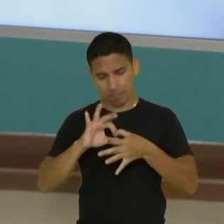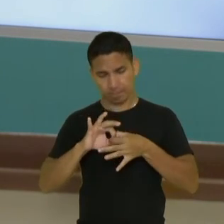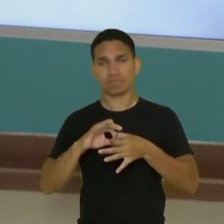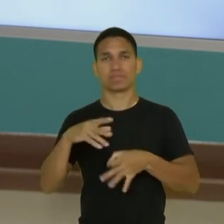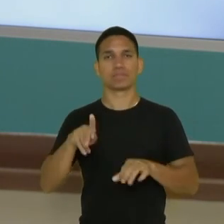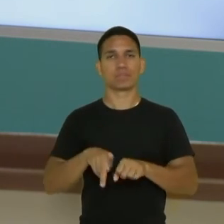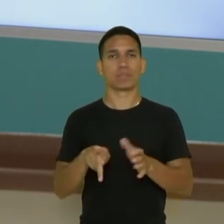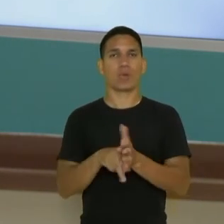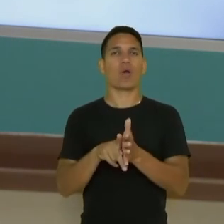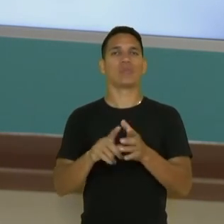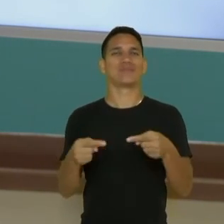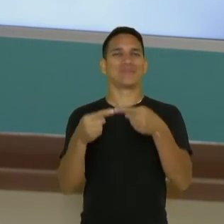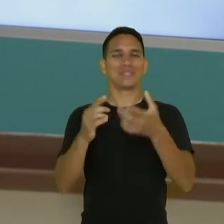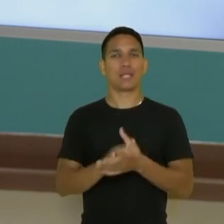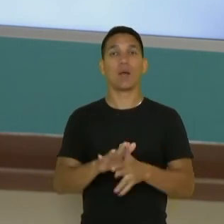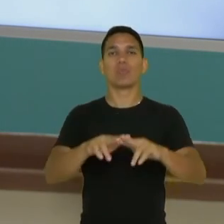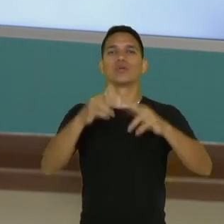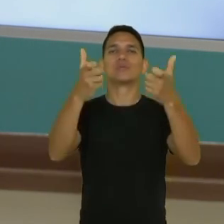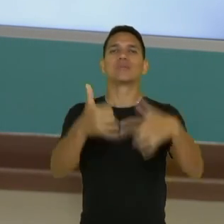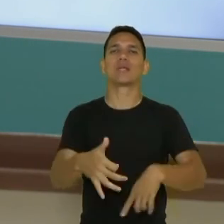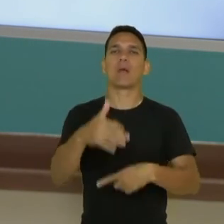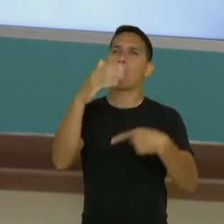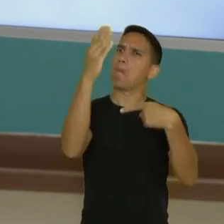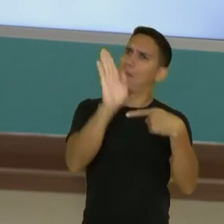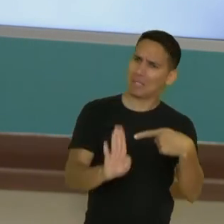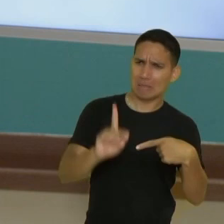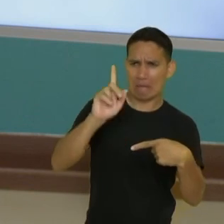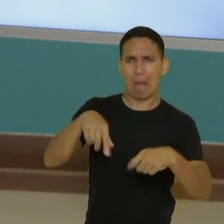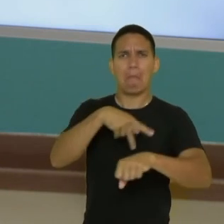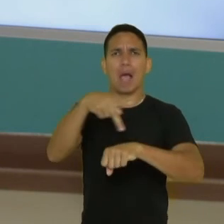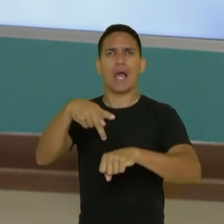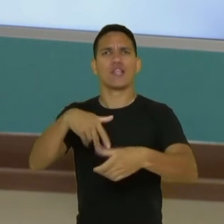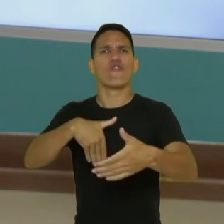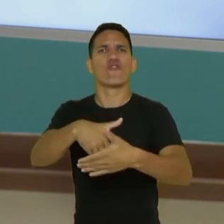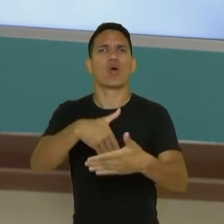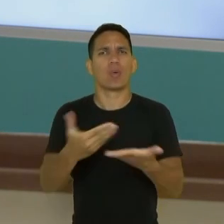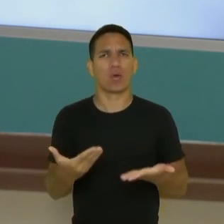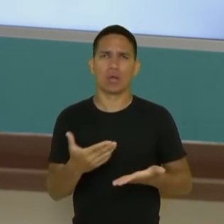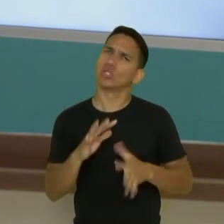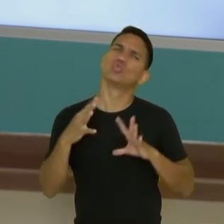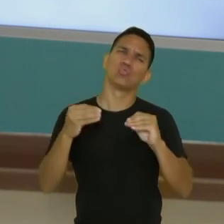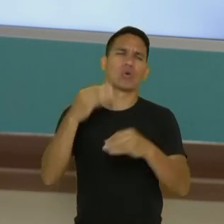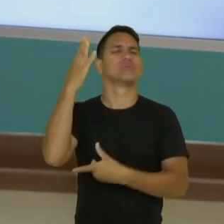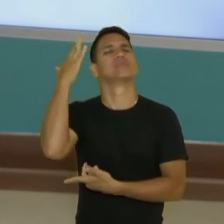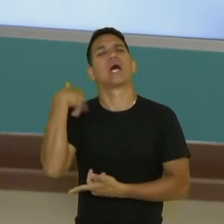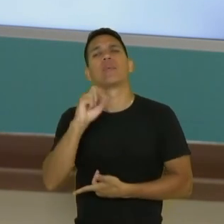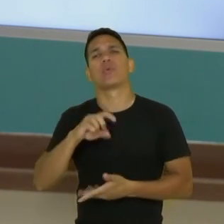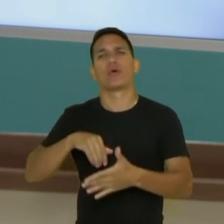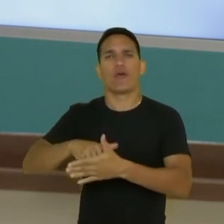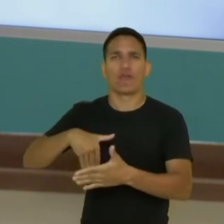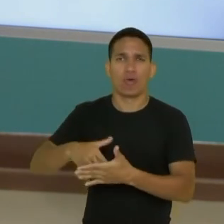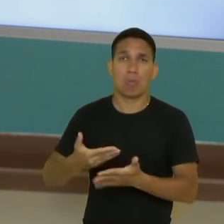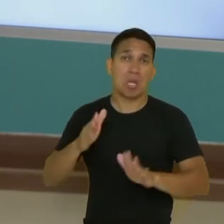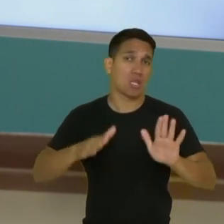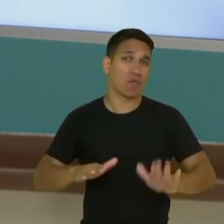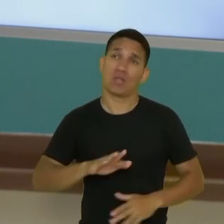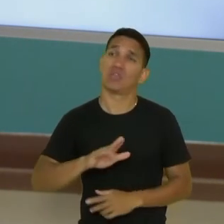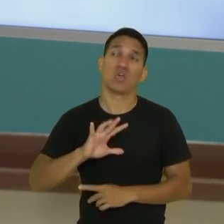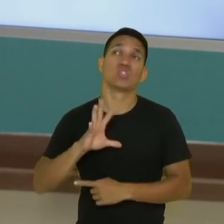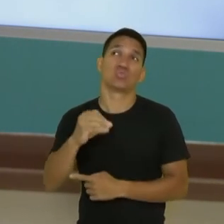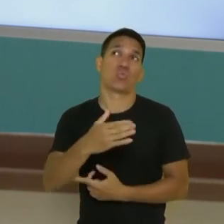Quando fala-se que o Brasil é o país do futebol, todo mundo sabe o que é o futebol. Talvez nem todos